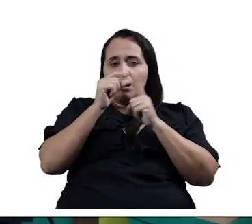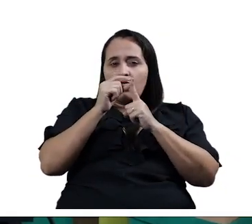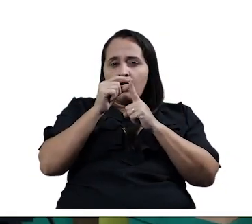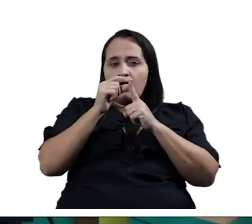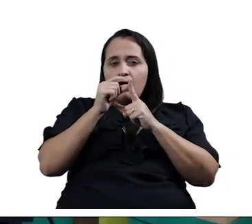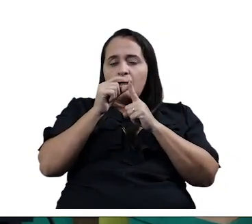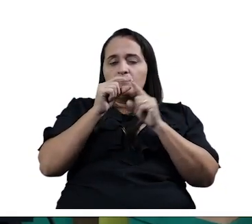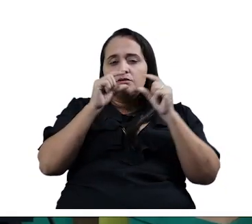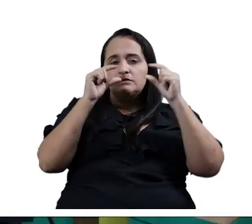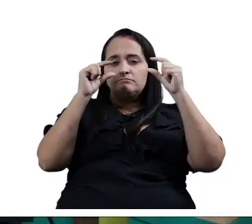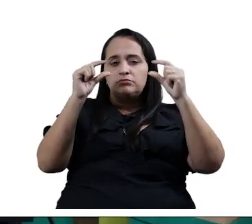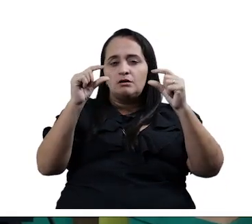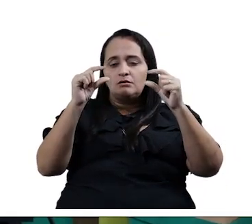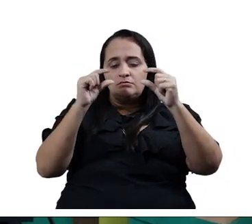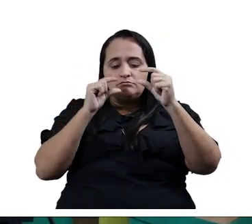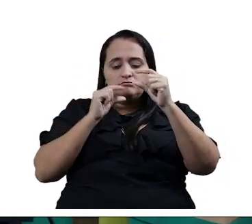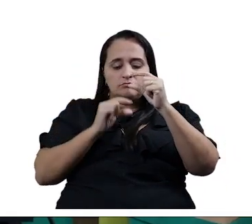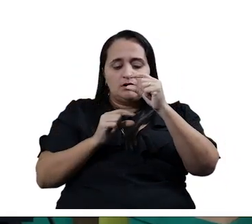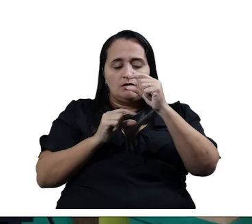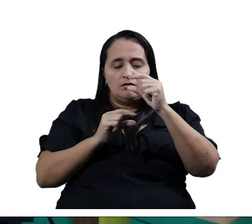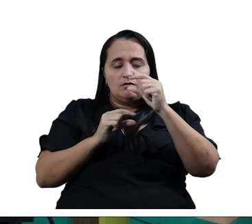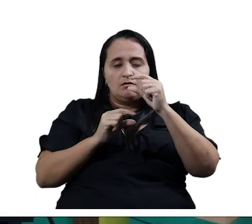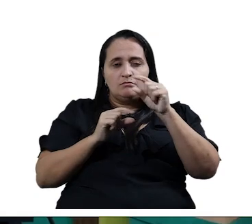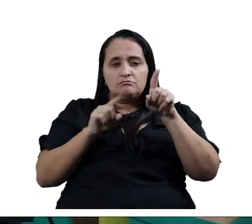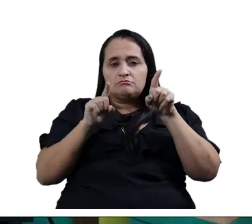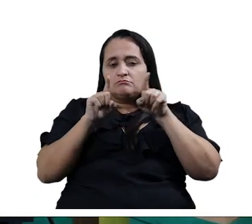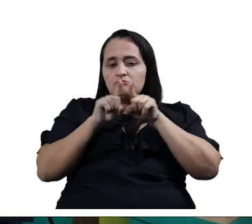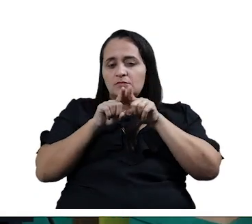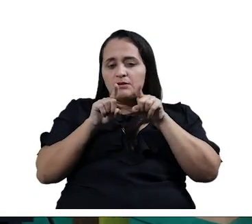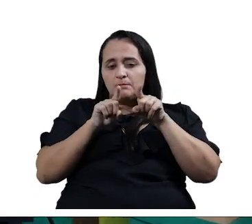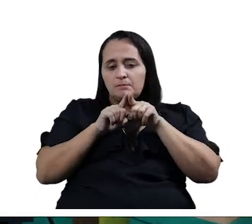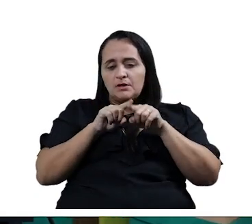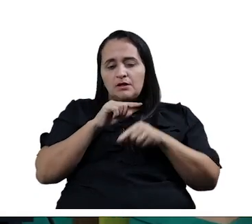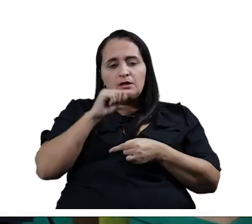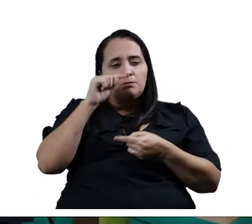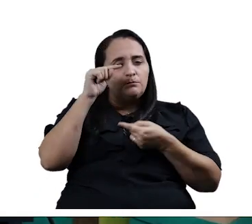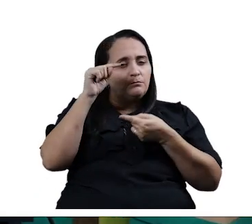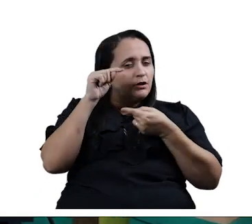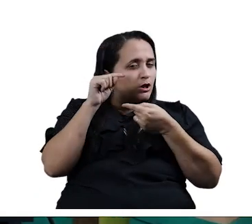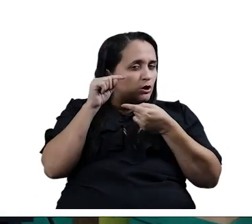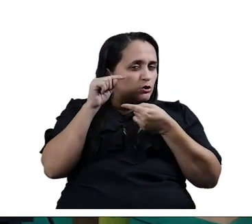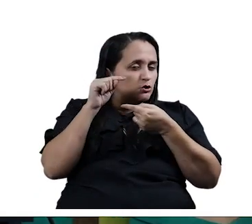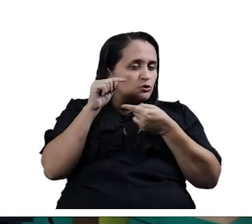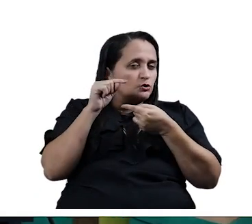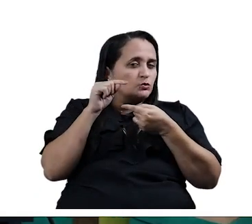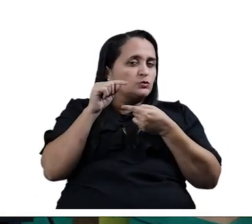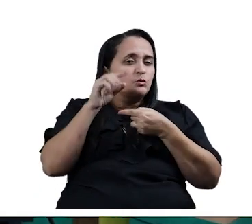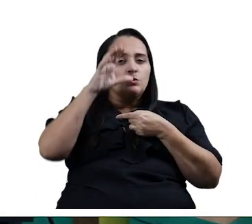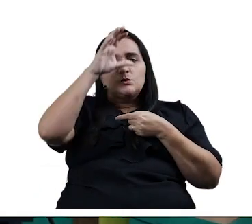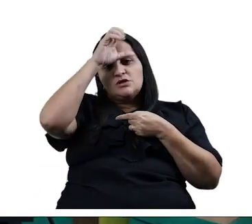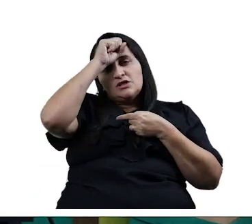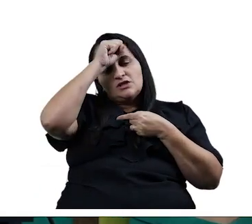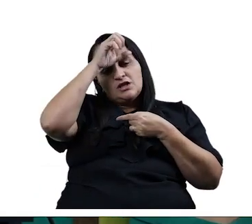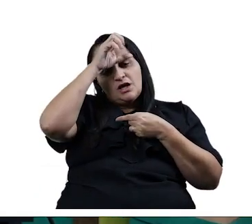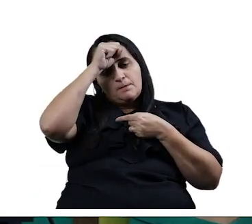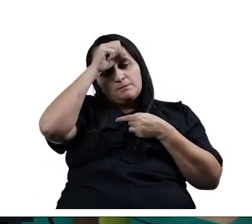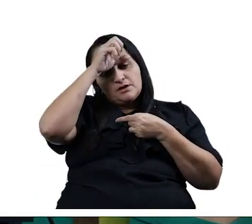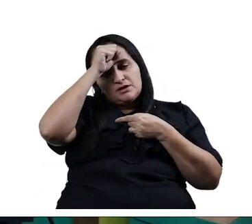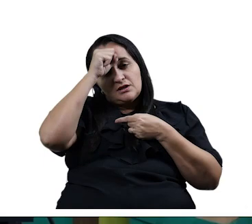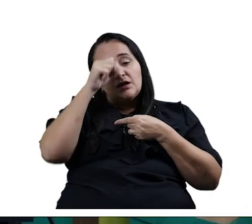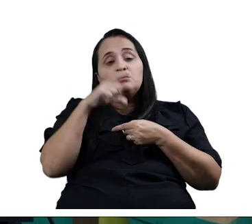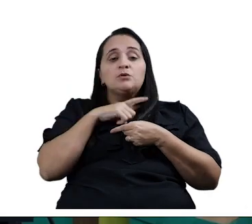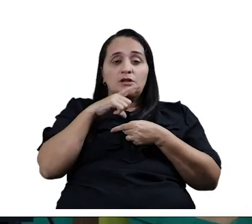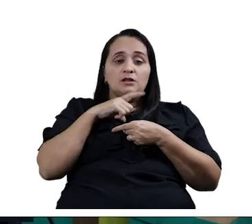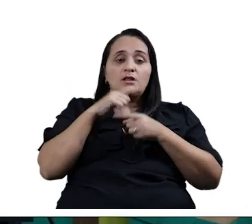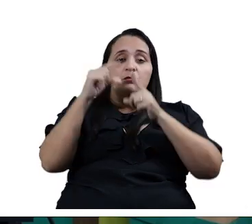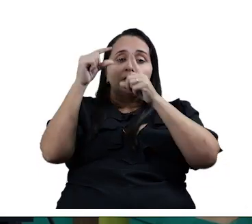tenha um ritmo. São aqueles poeminhas pequenininhos que a gente costuma aprender quando criança, que